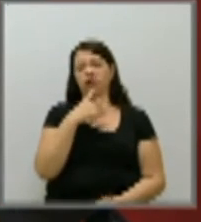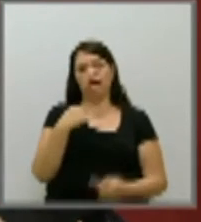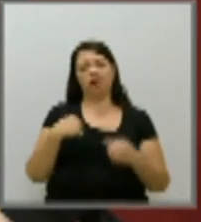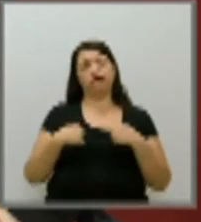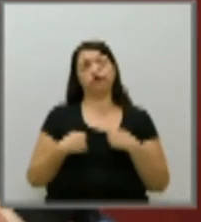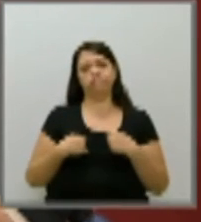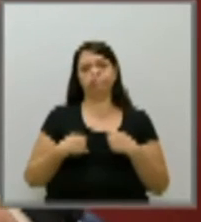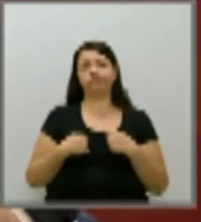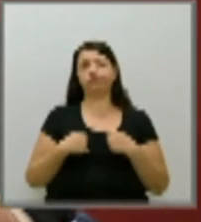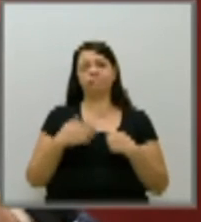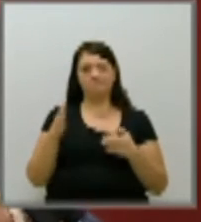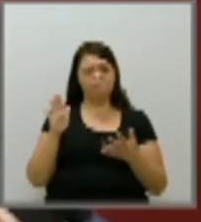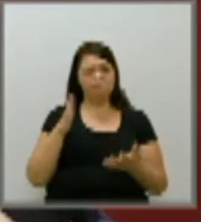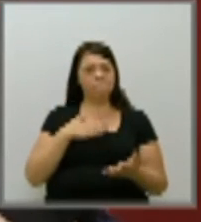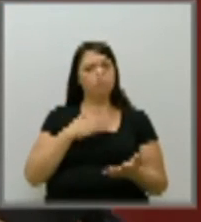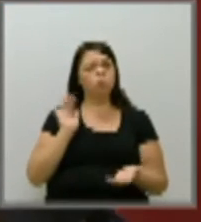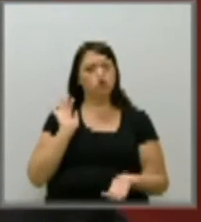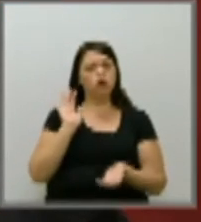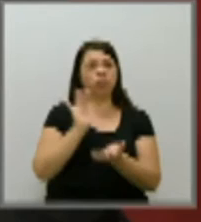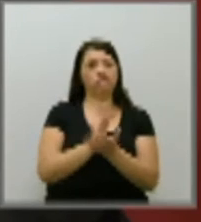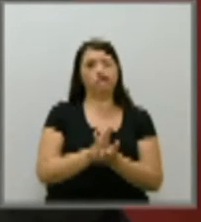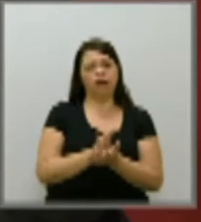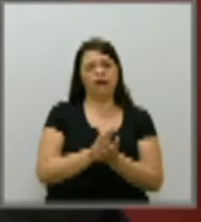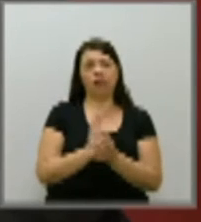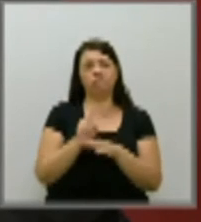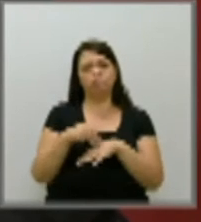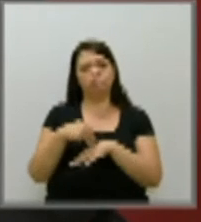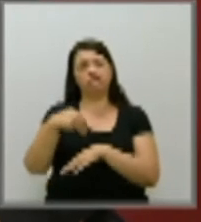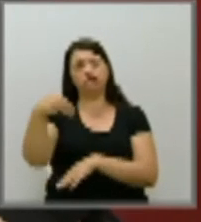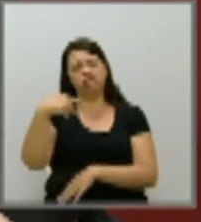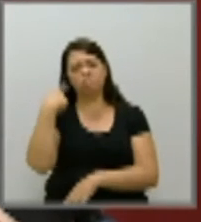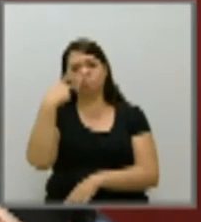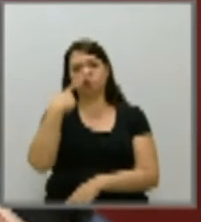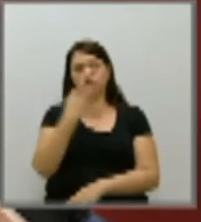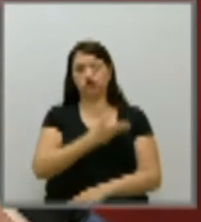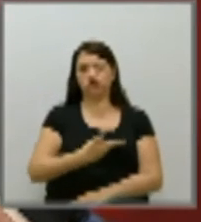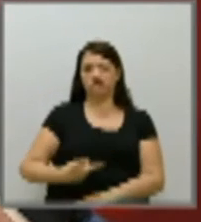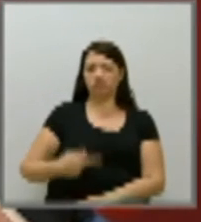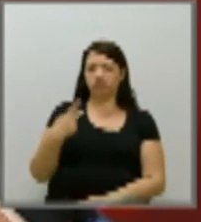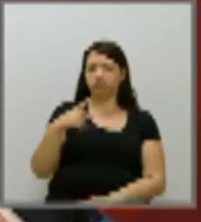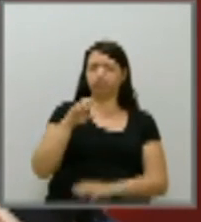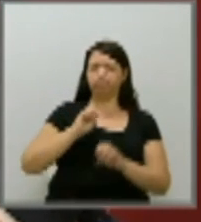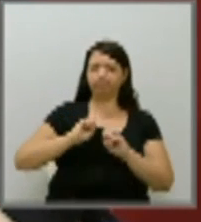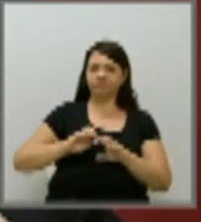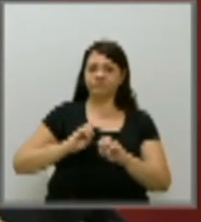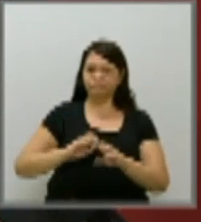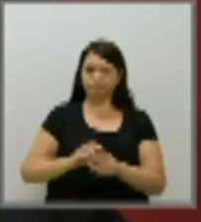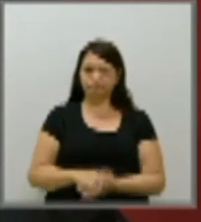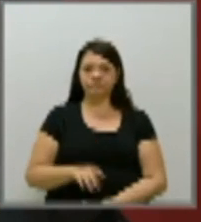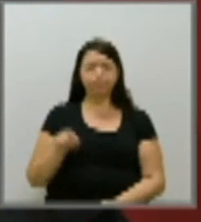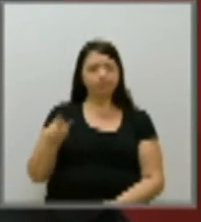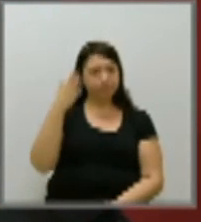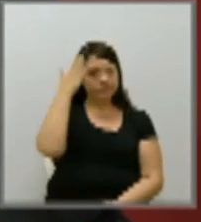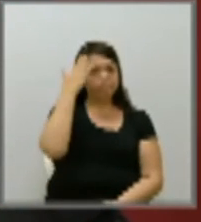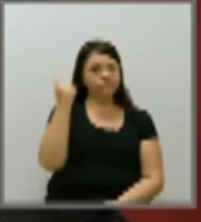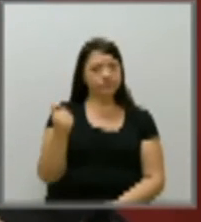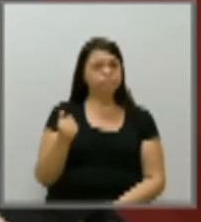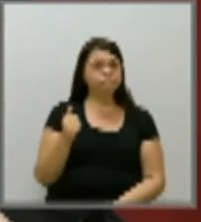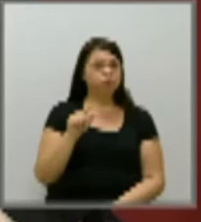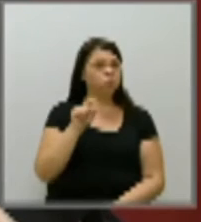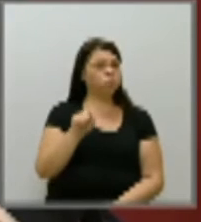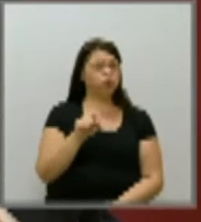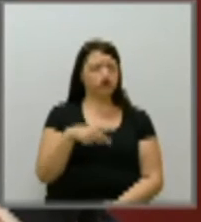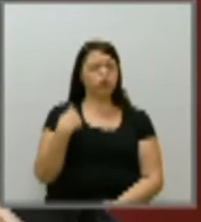ele foi meu colega no mestrado de Políticas Públicas para a Educação e ele sabe o que, que